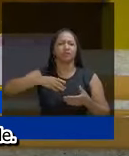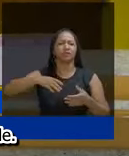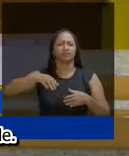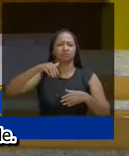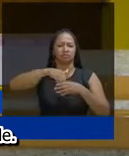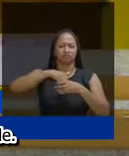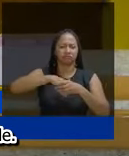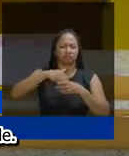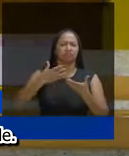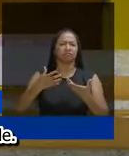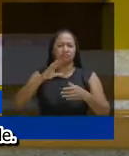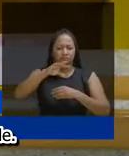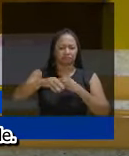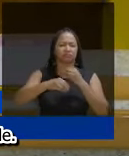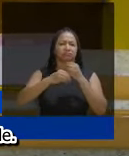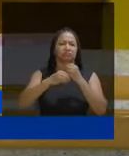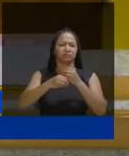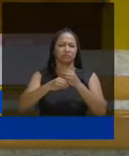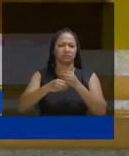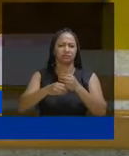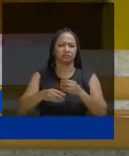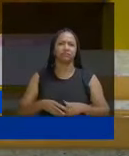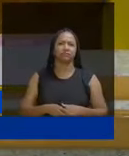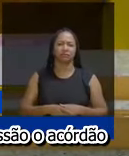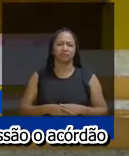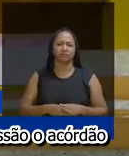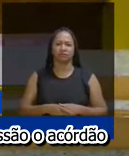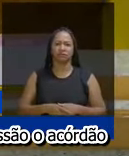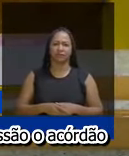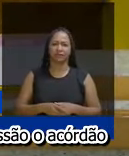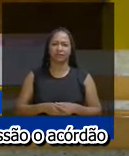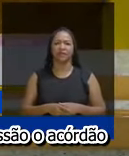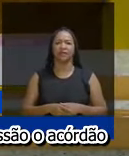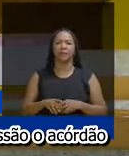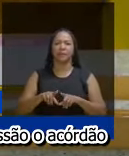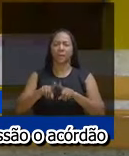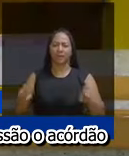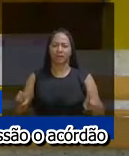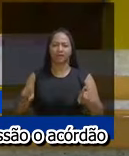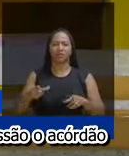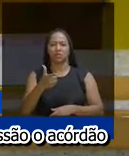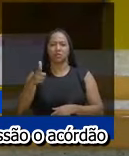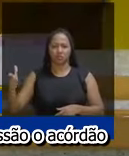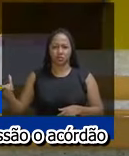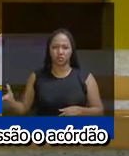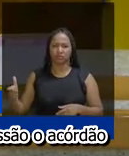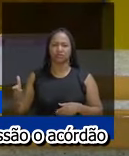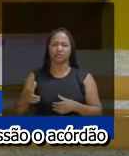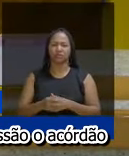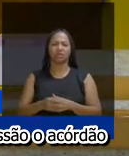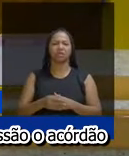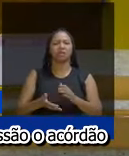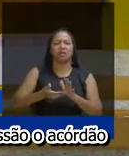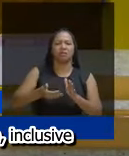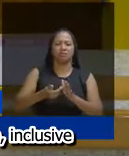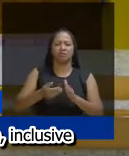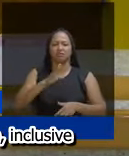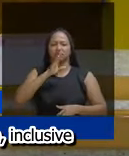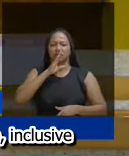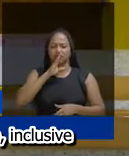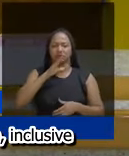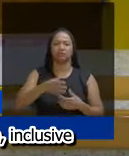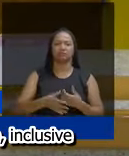trânsito em julgado para agregar a inelegibilidade. Contudo, eu estou registrando que não ocorreu a alegada omissão. O acórdão